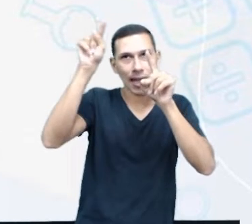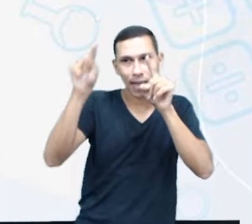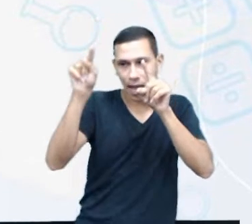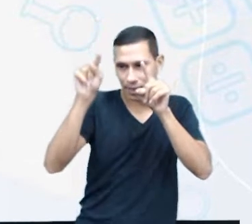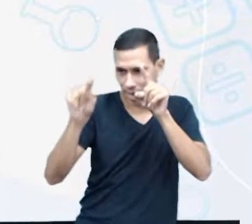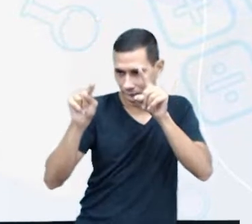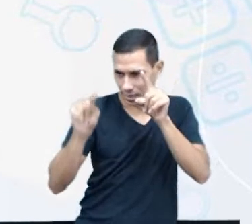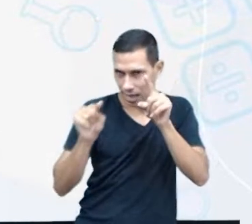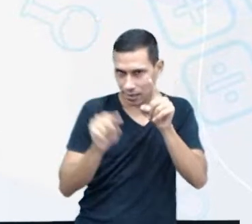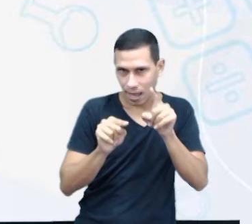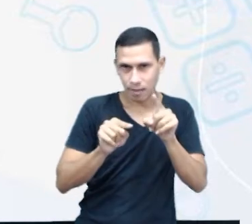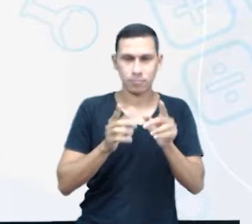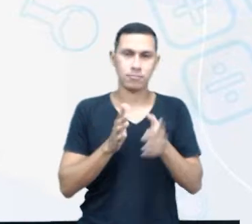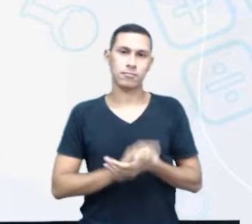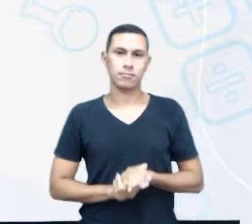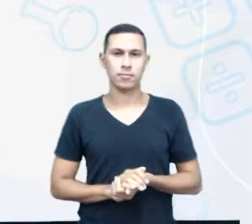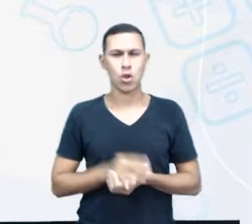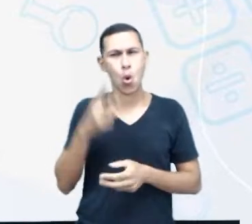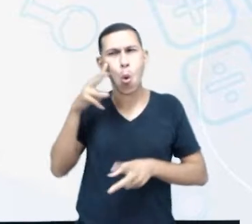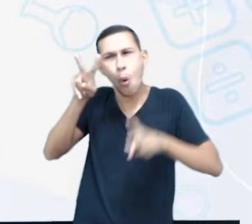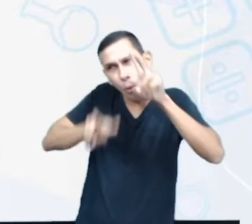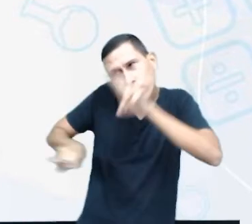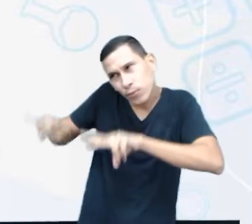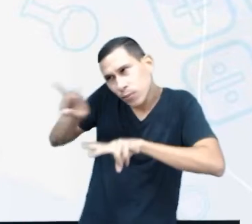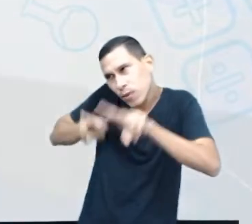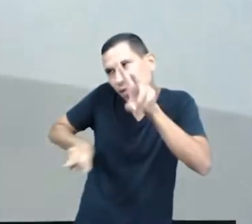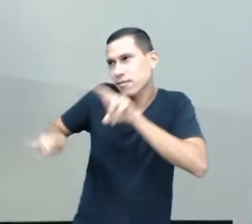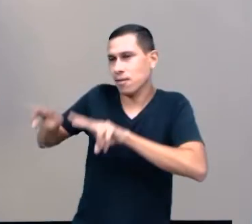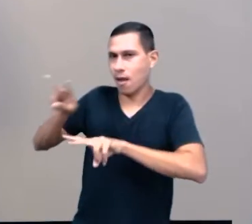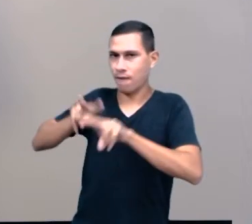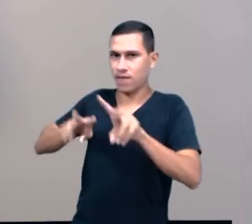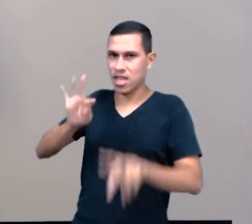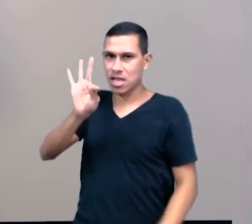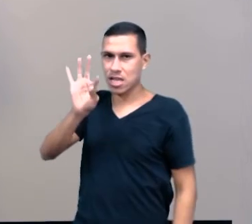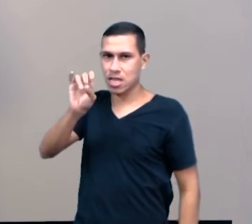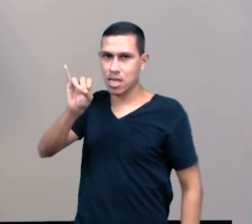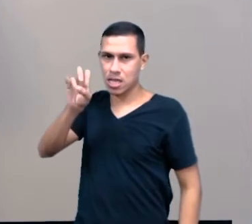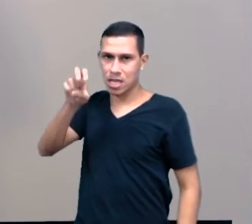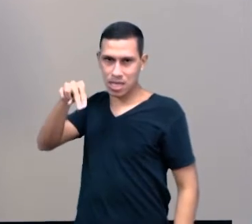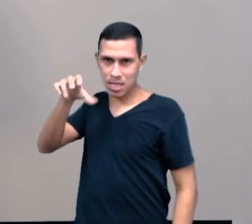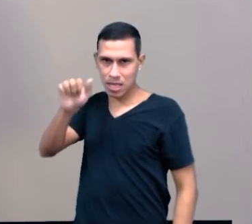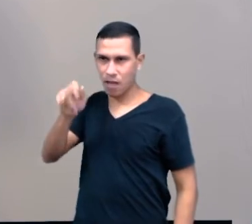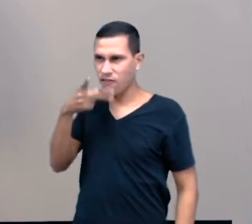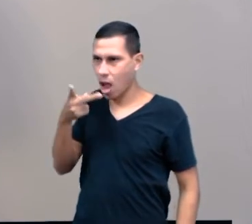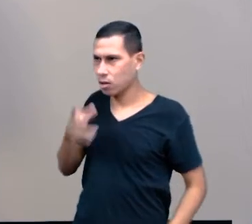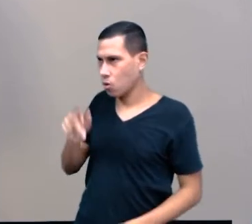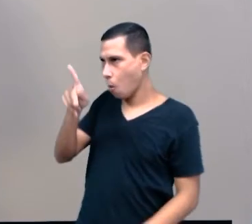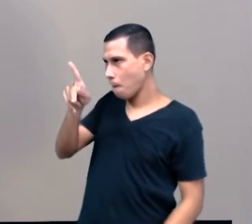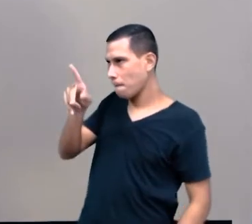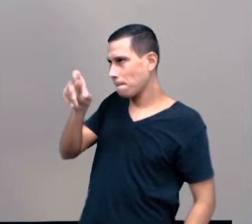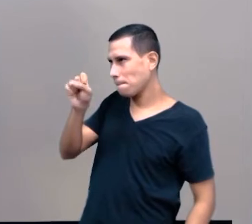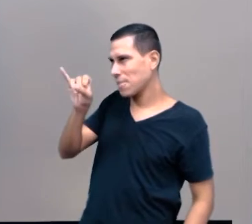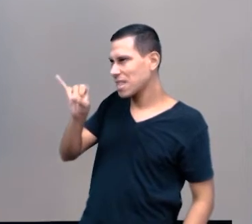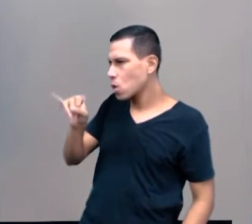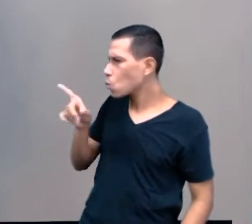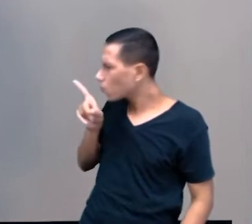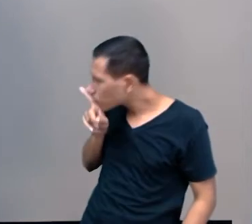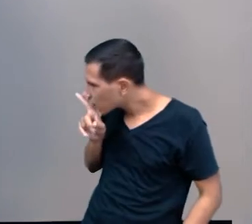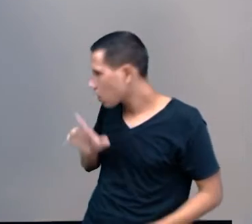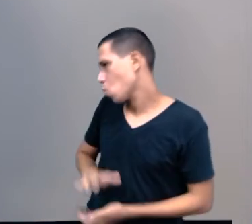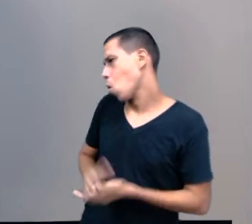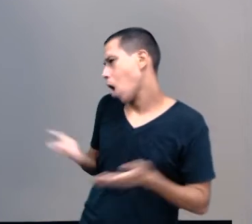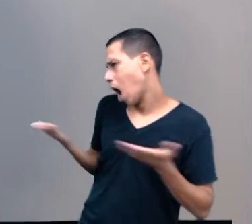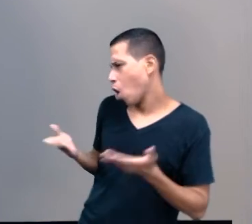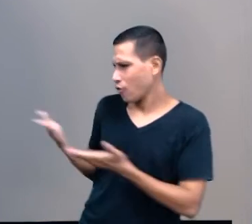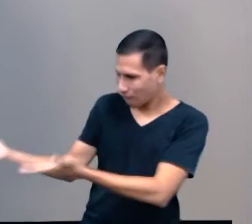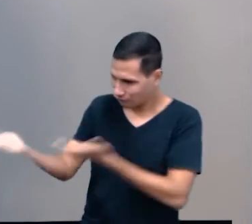Tracejados, eles são balões tracejados. Observem aqui a Tina, né, falando aí, ó, pipa, agora convida a gente